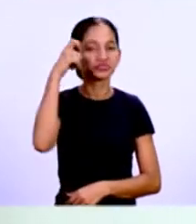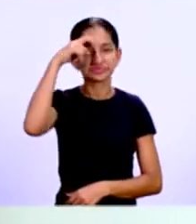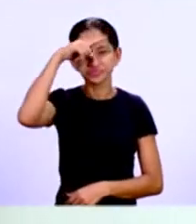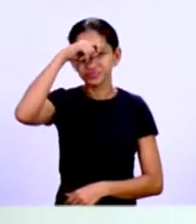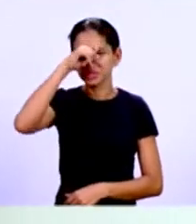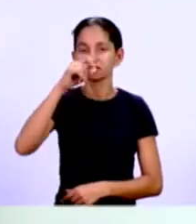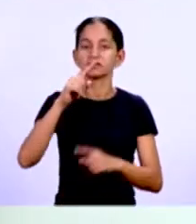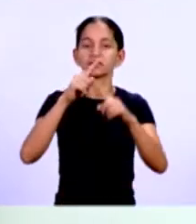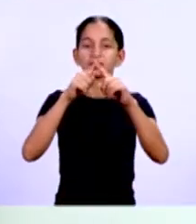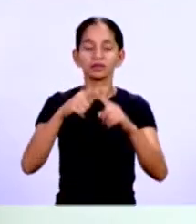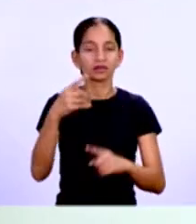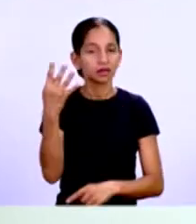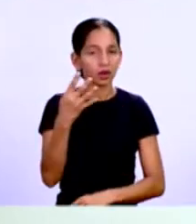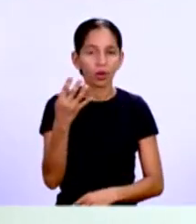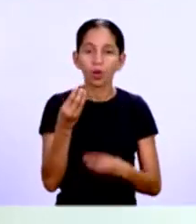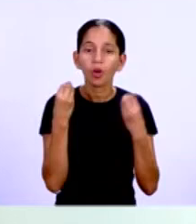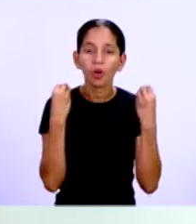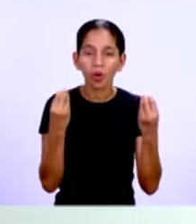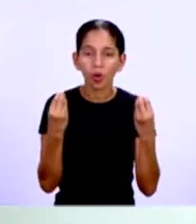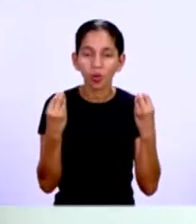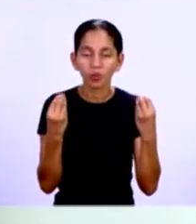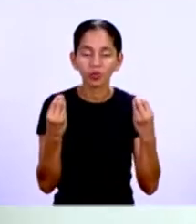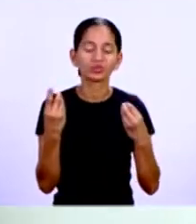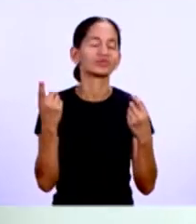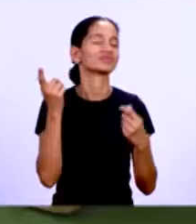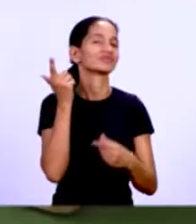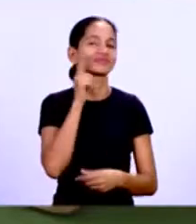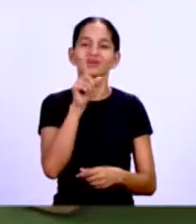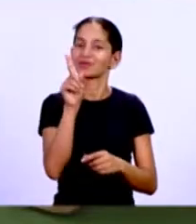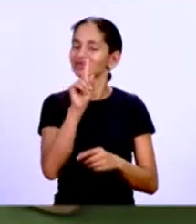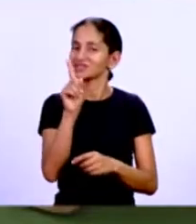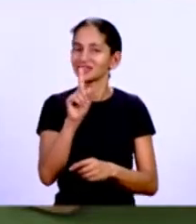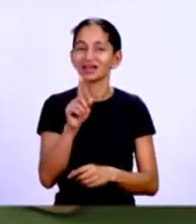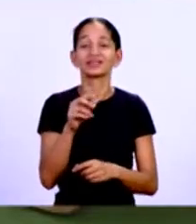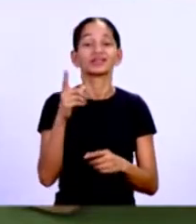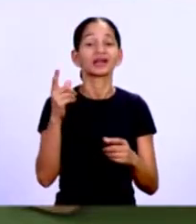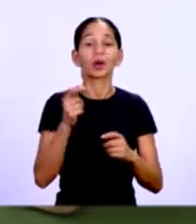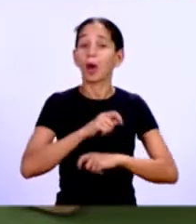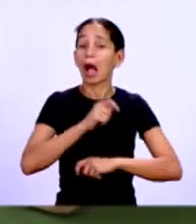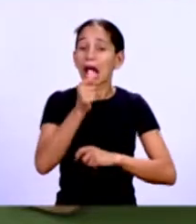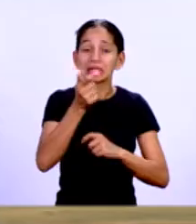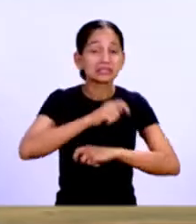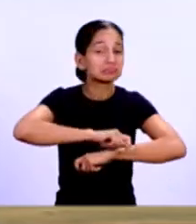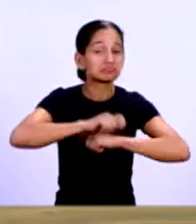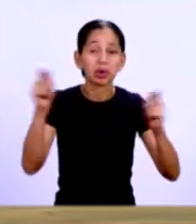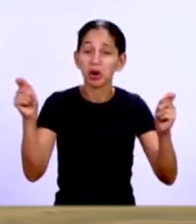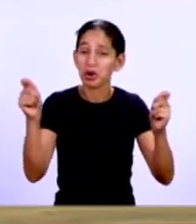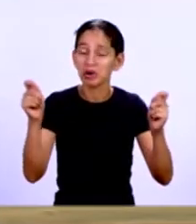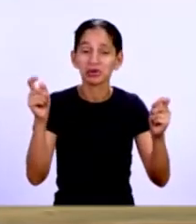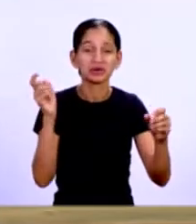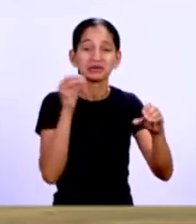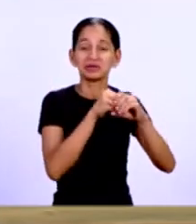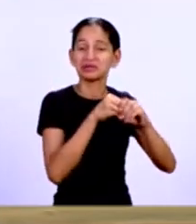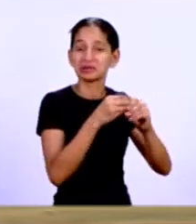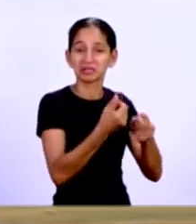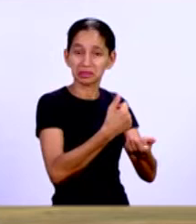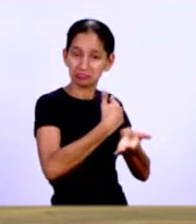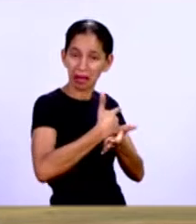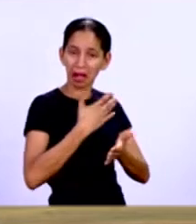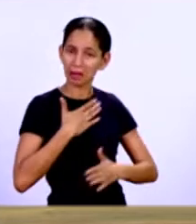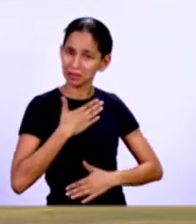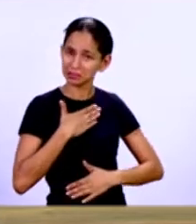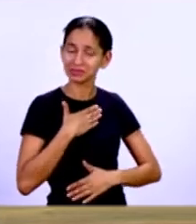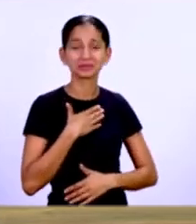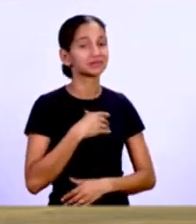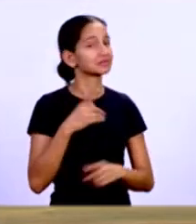ele por 4 dentro de um ano, né? O dinheiro que a gente investe. Professora, é impossível você achar um investimento que paga 400% ao